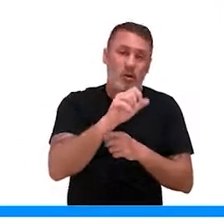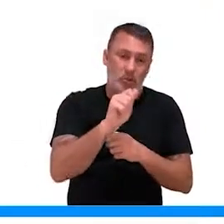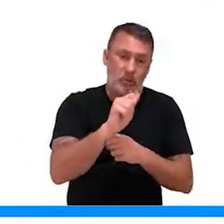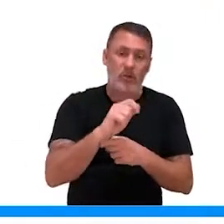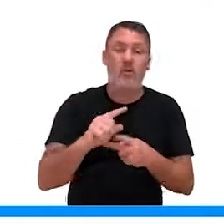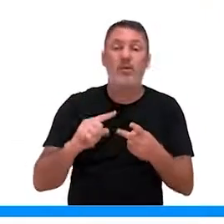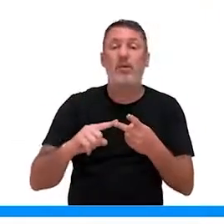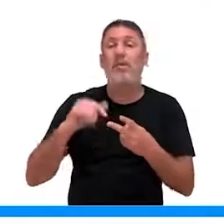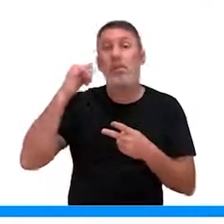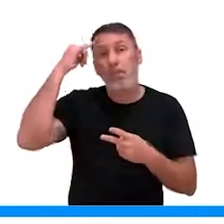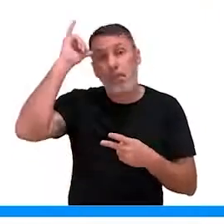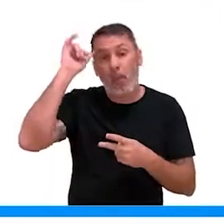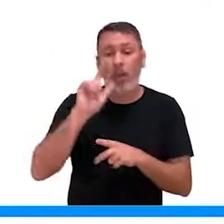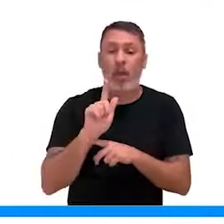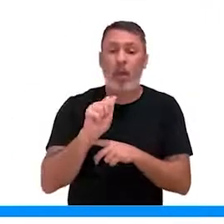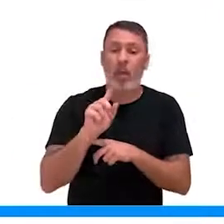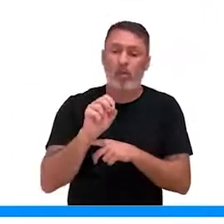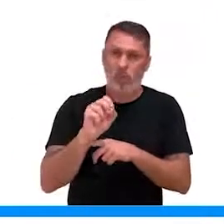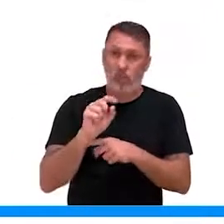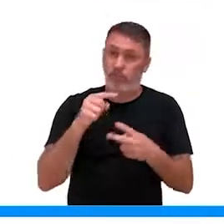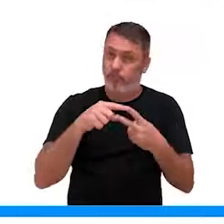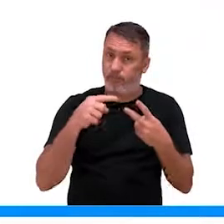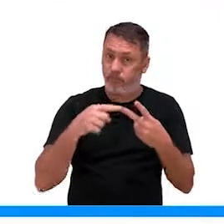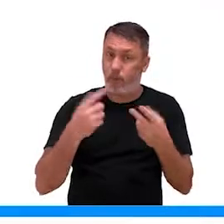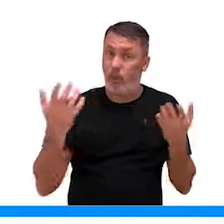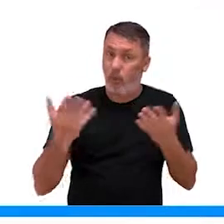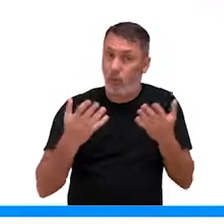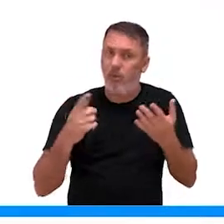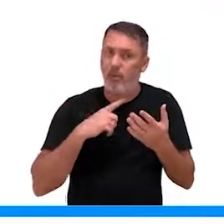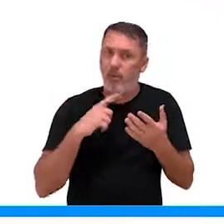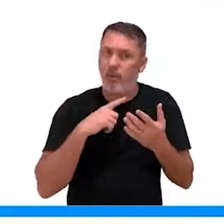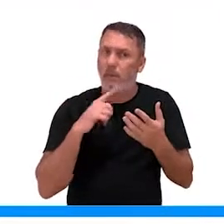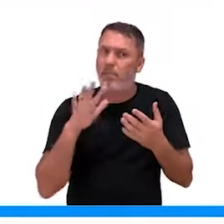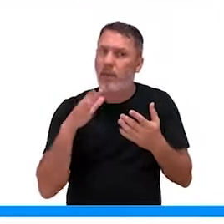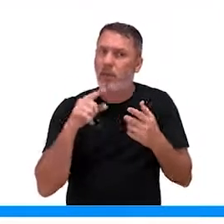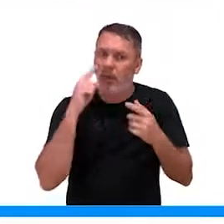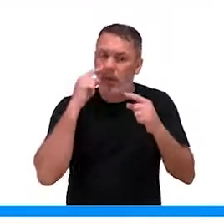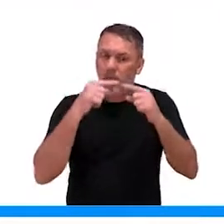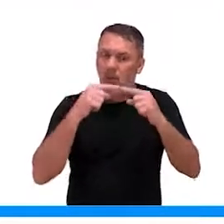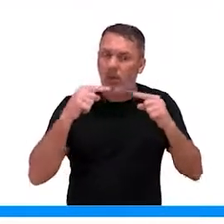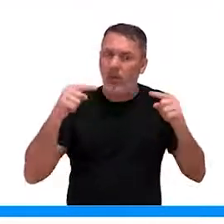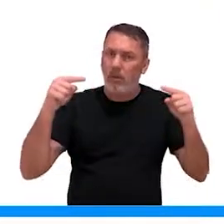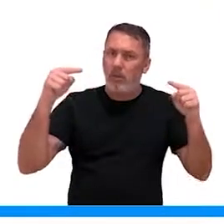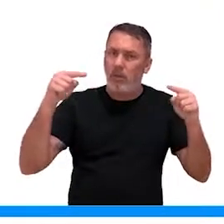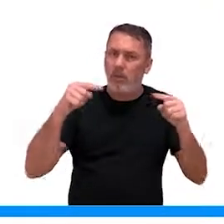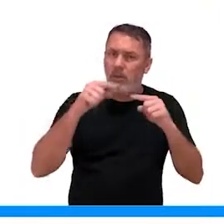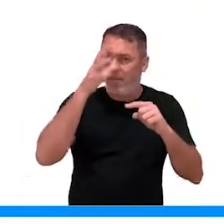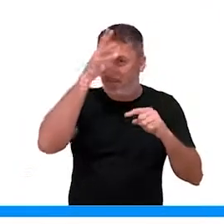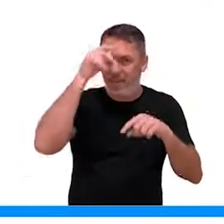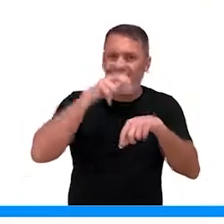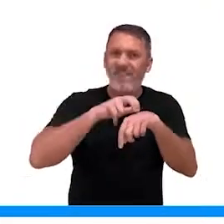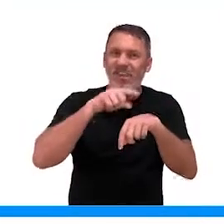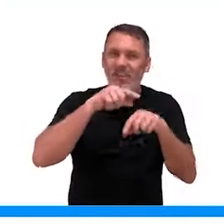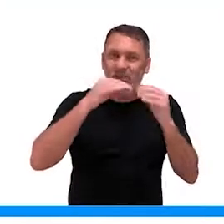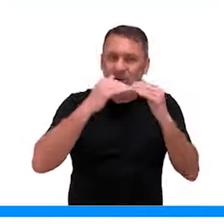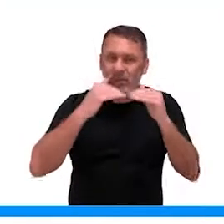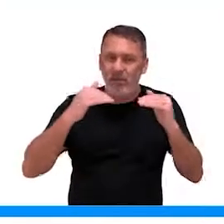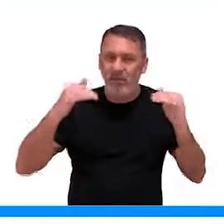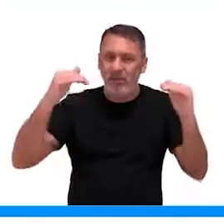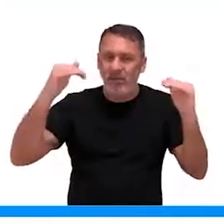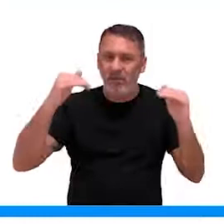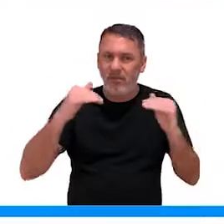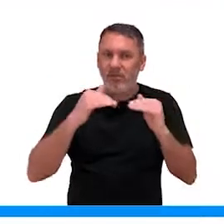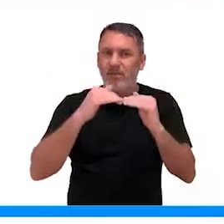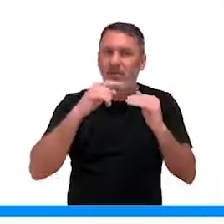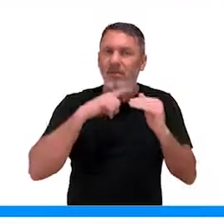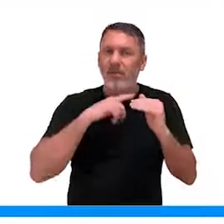de gado. Hoje, por exemplo, nós temos partes do sul da floresta amazônica, né? A região sul ali da